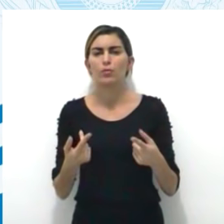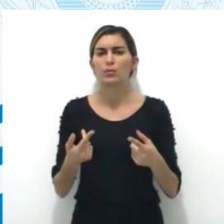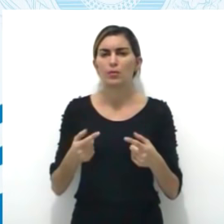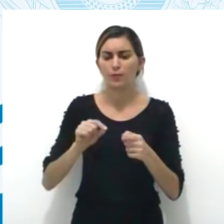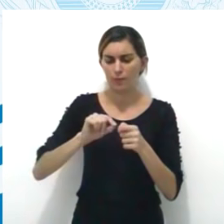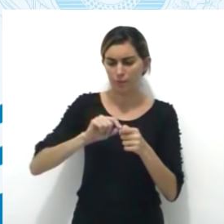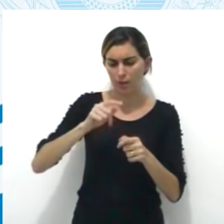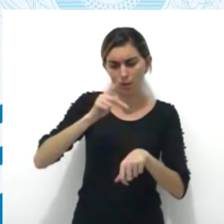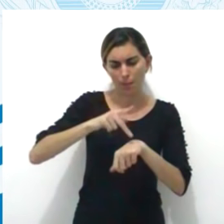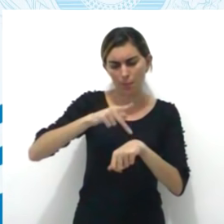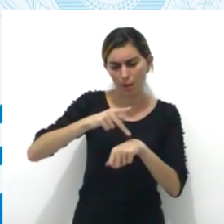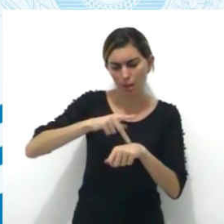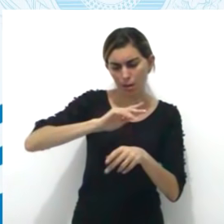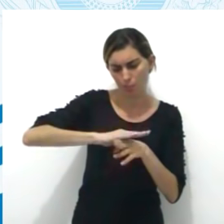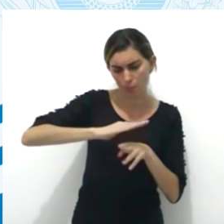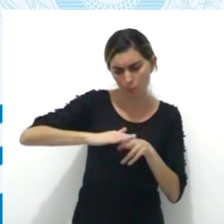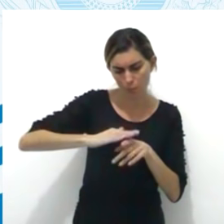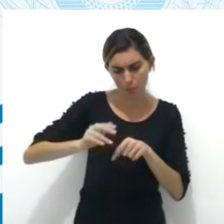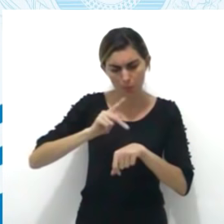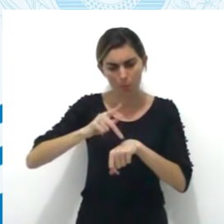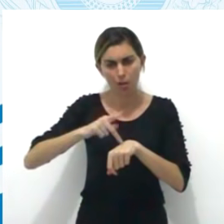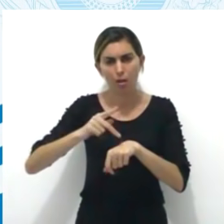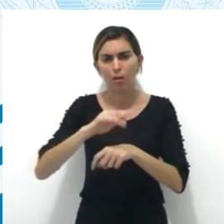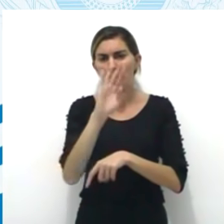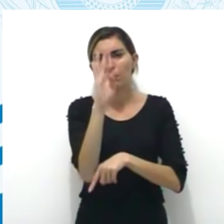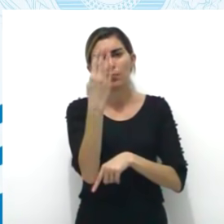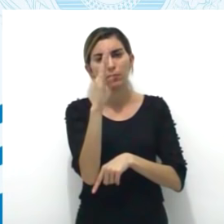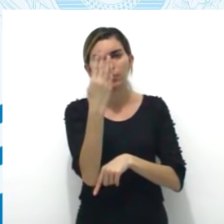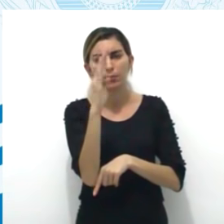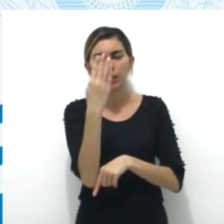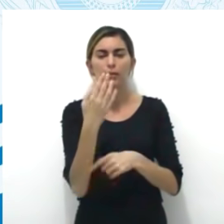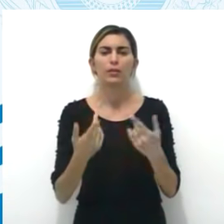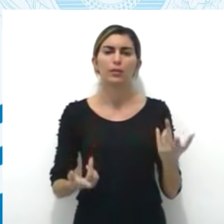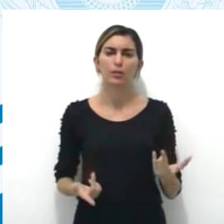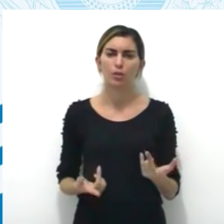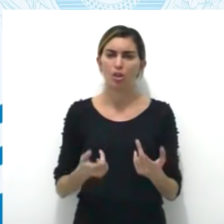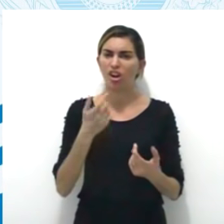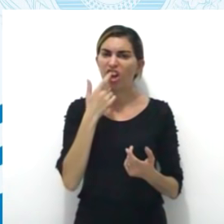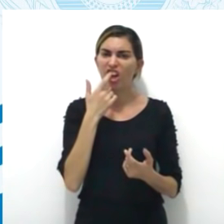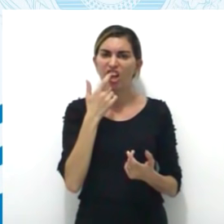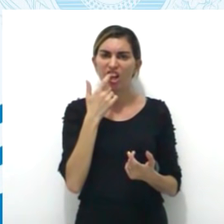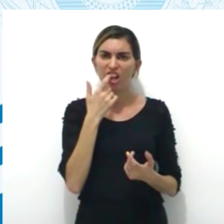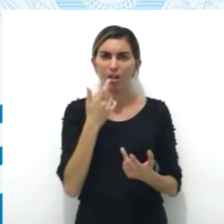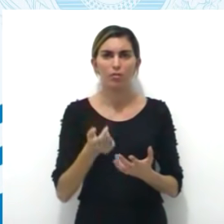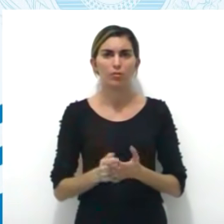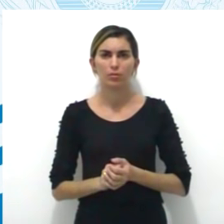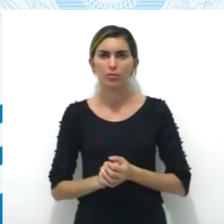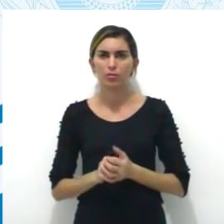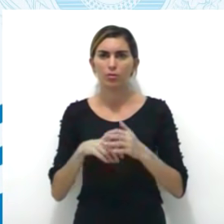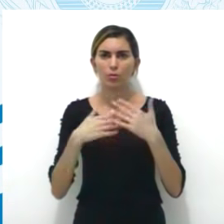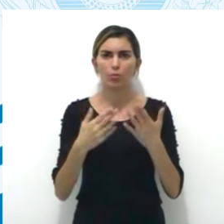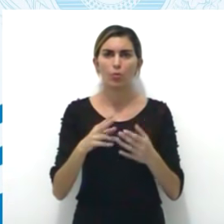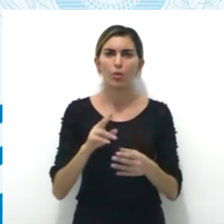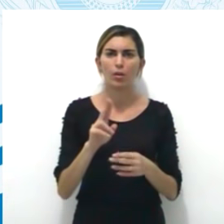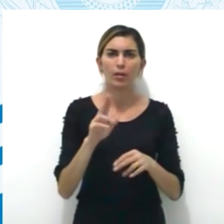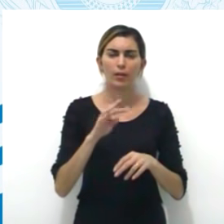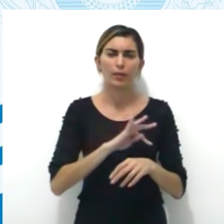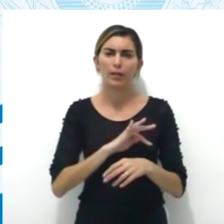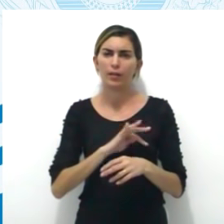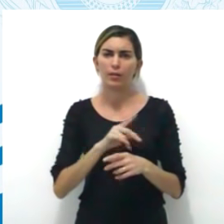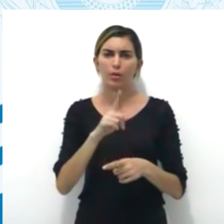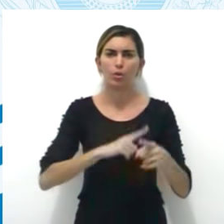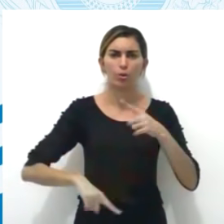ferramentas feitas com pedras lascadas, madeira, e ossos. Qual era a técnica que ele